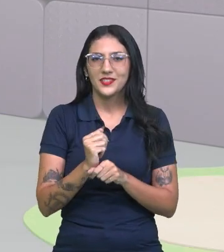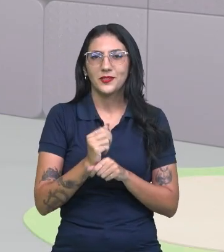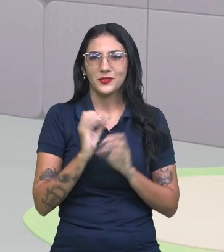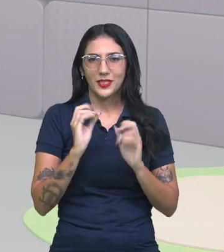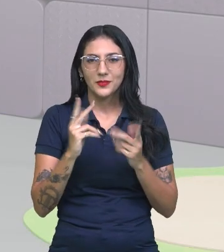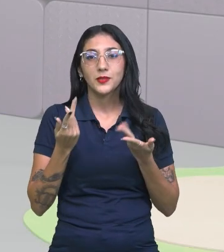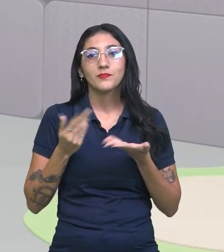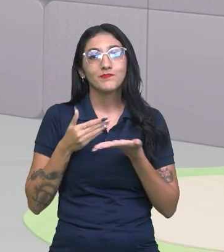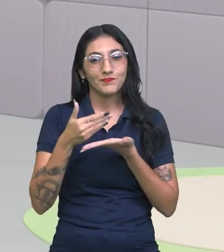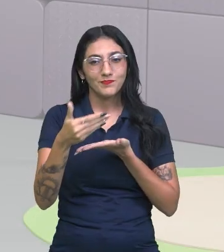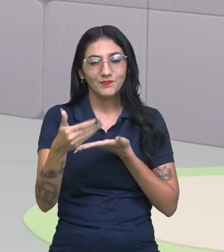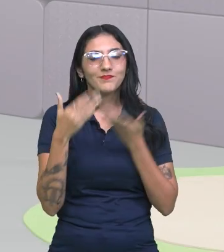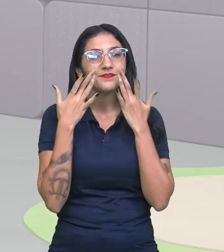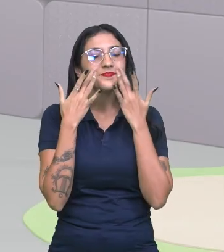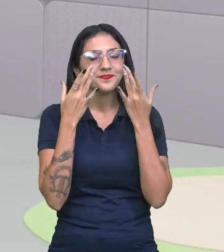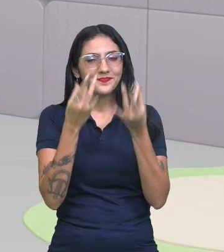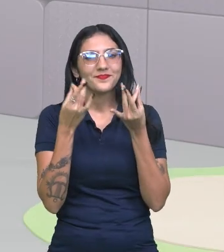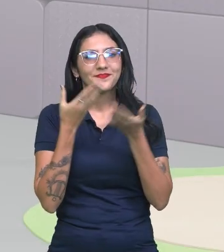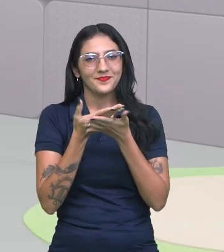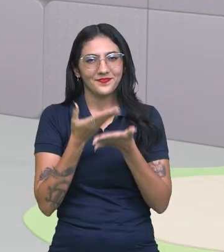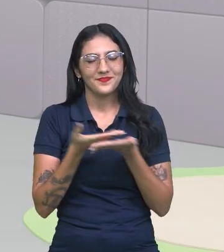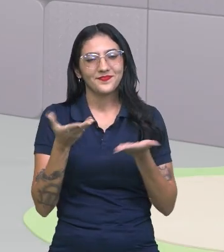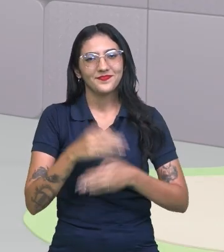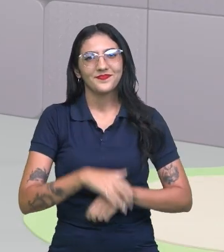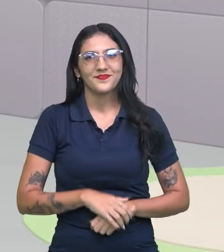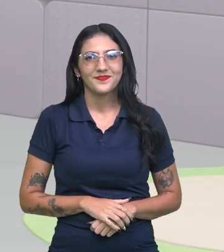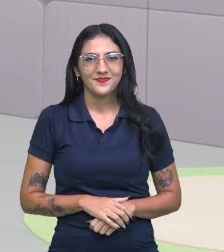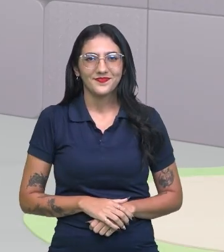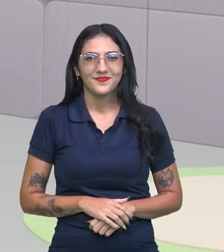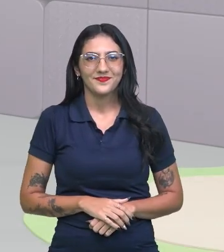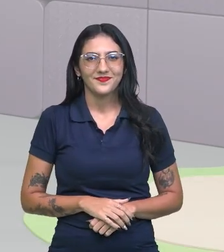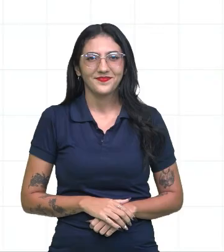avaliação. Fiquem ligados, a nossa aula começa agora.